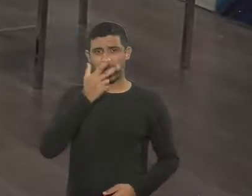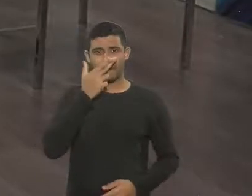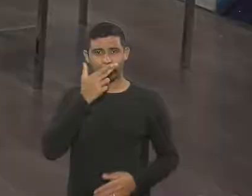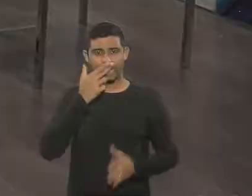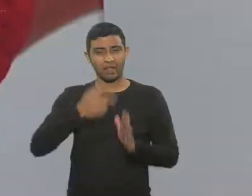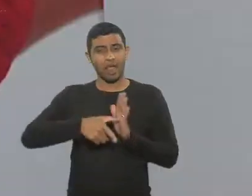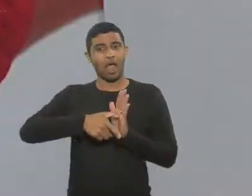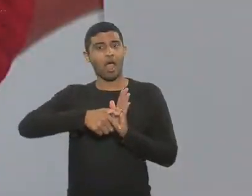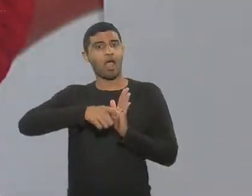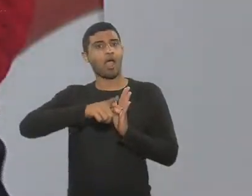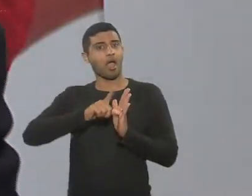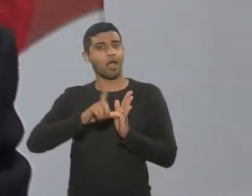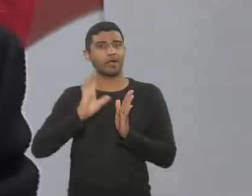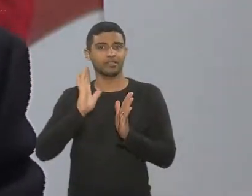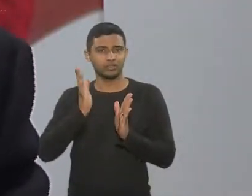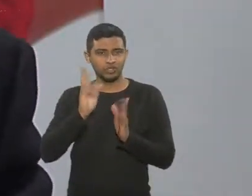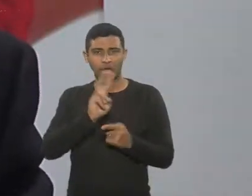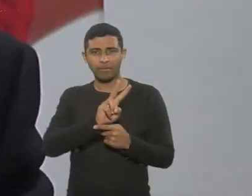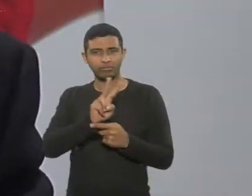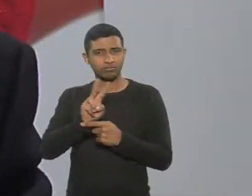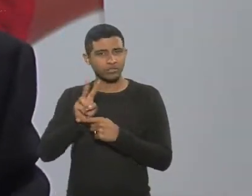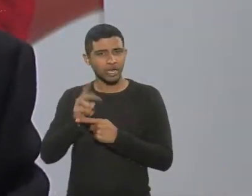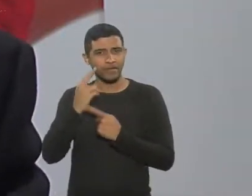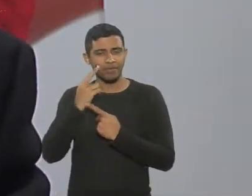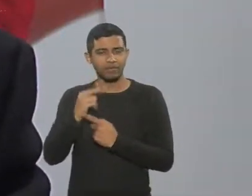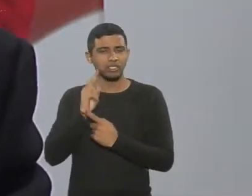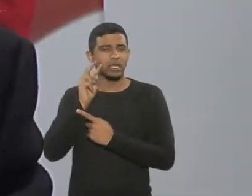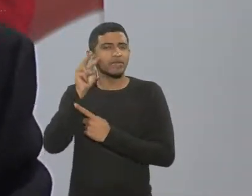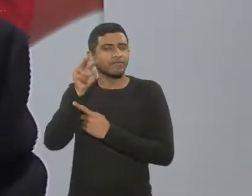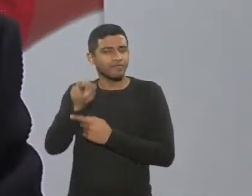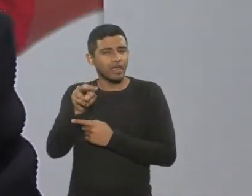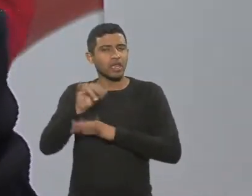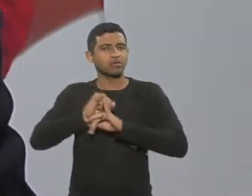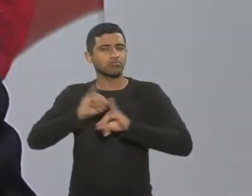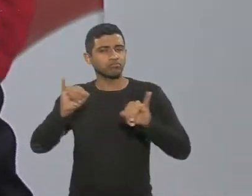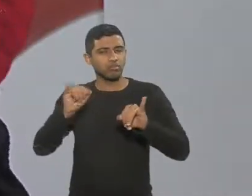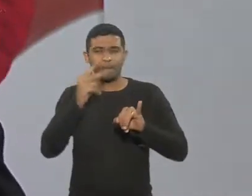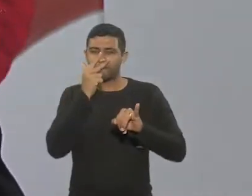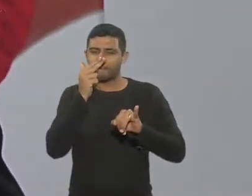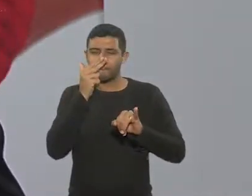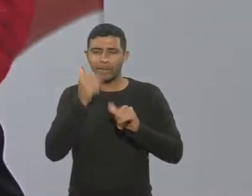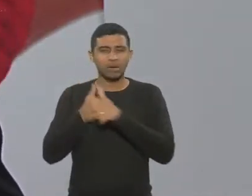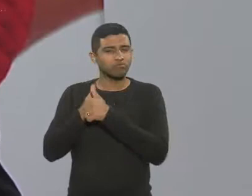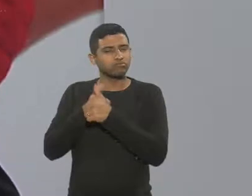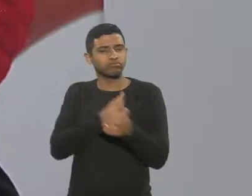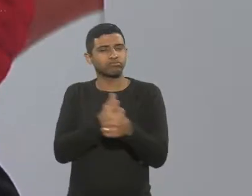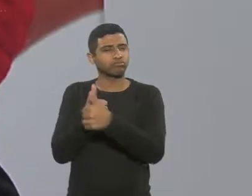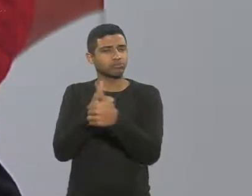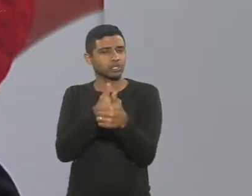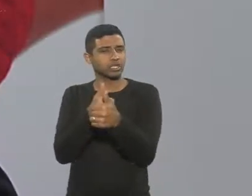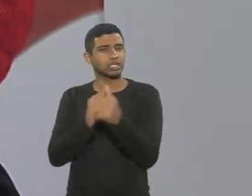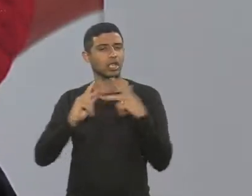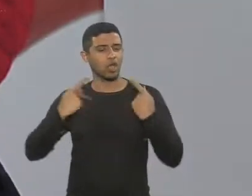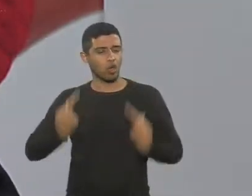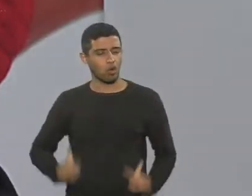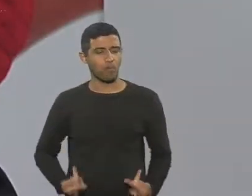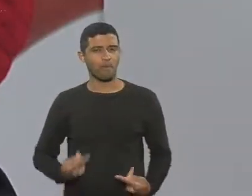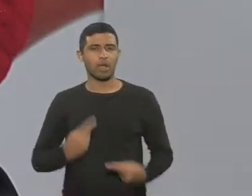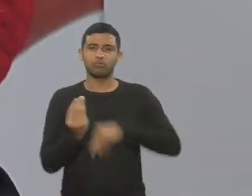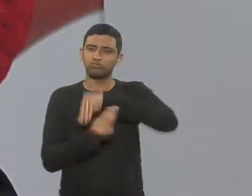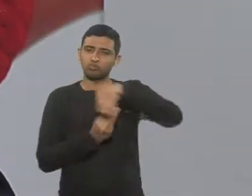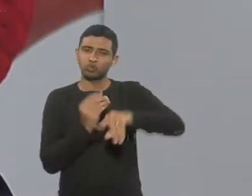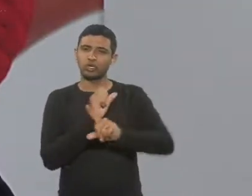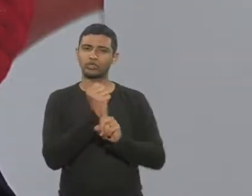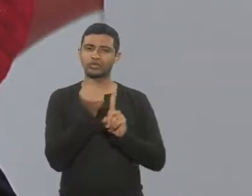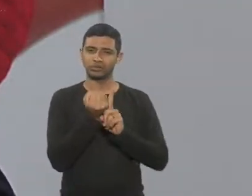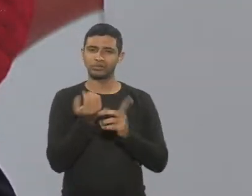esse desconhecimento e assim dá uma certa proteção, né, assim, é um modo de guia do ser humano no